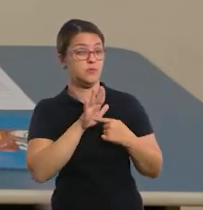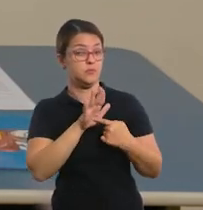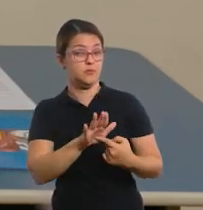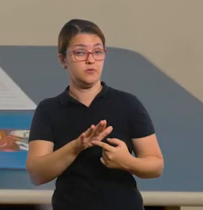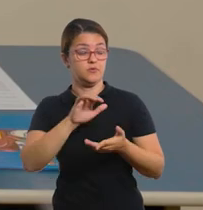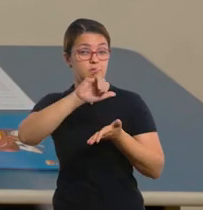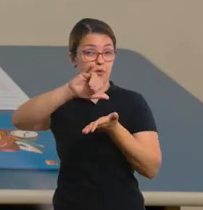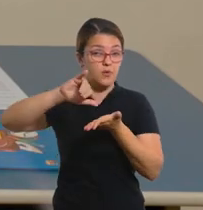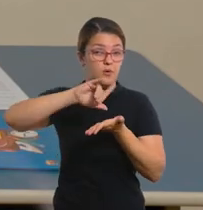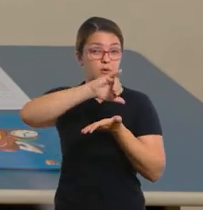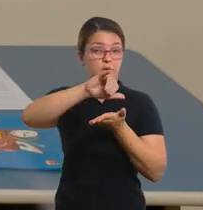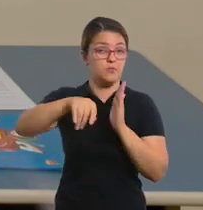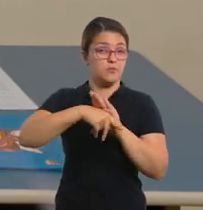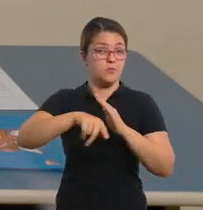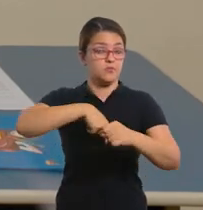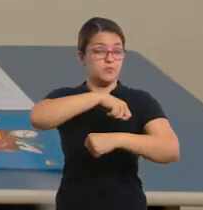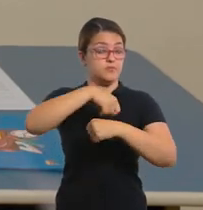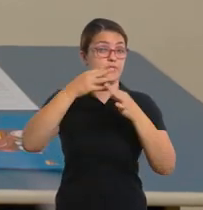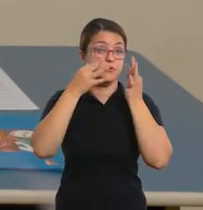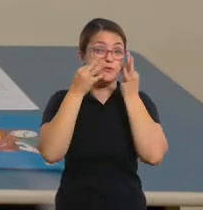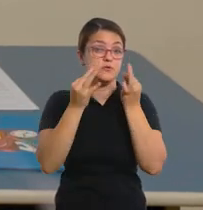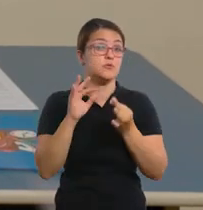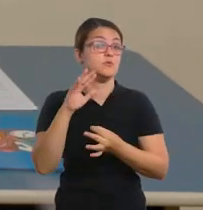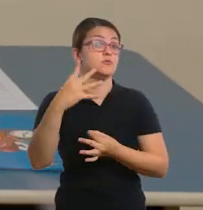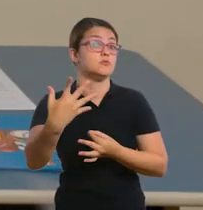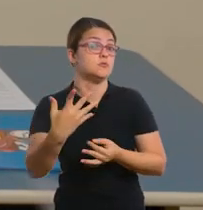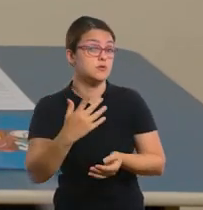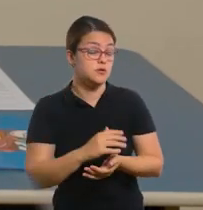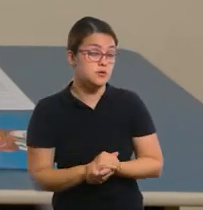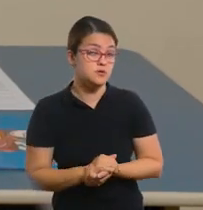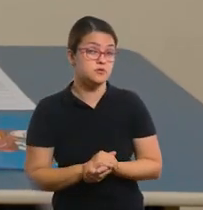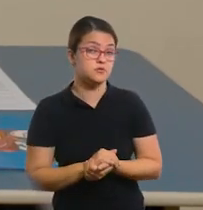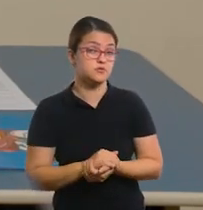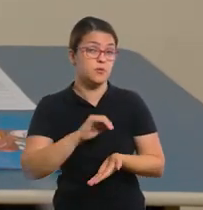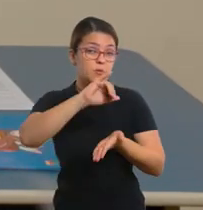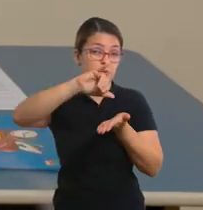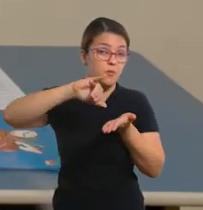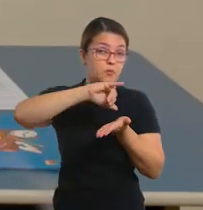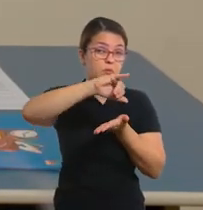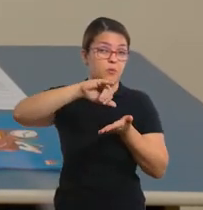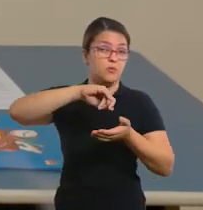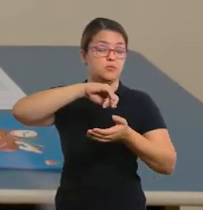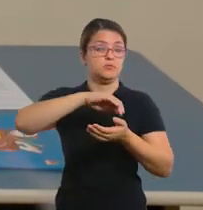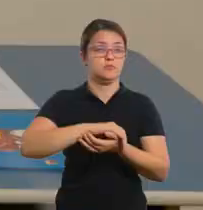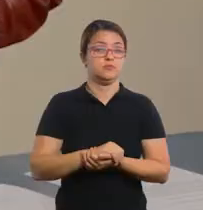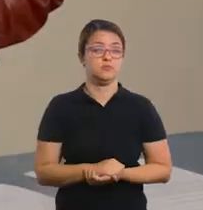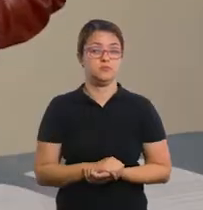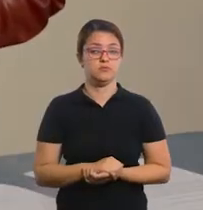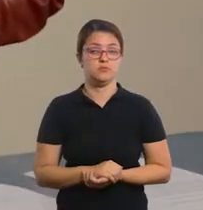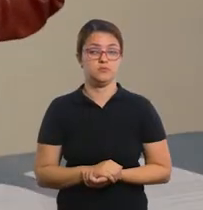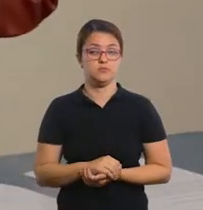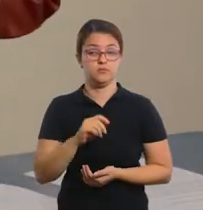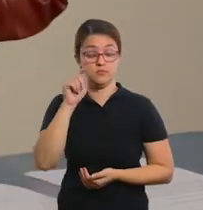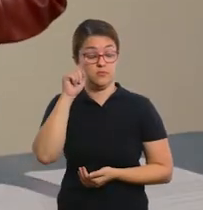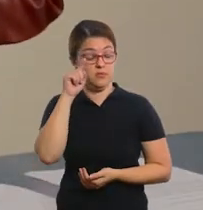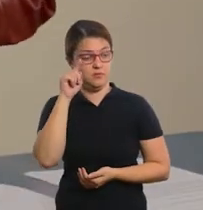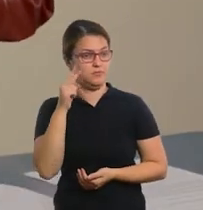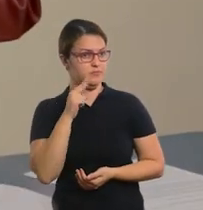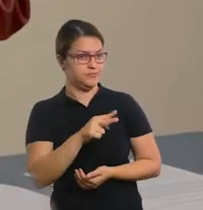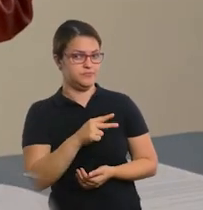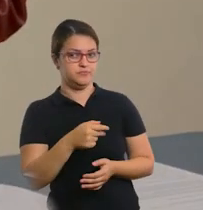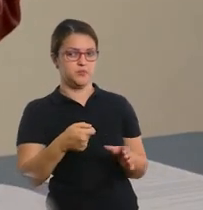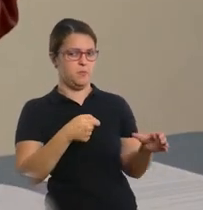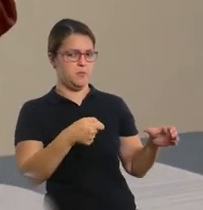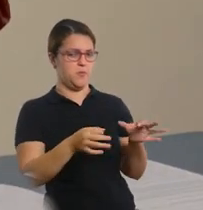óleo de cozinha. Então, prestem atenção aí do que acontece quando a gente joga o óleo de cozinha na pia. Olha só, a